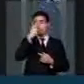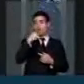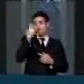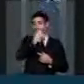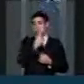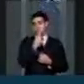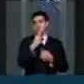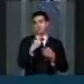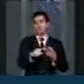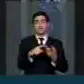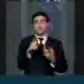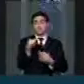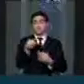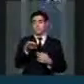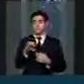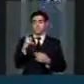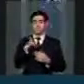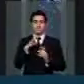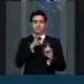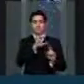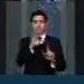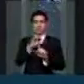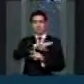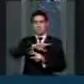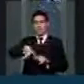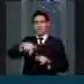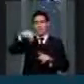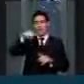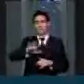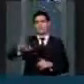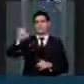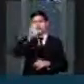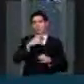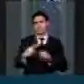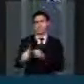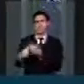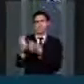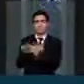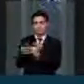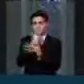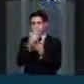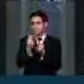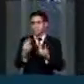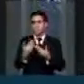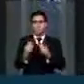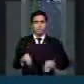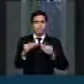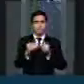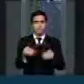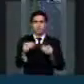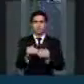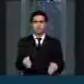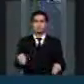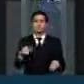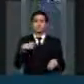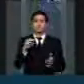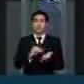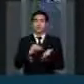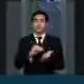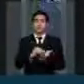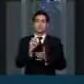pane atingiu vários municípios do Nordeste, causando muitos prejuízos e insegurança à